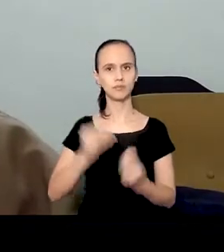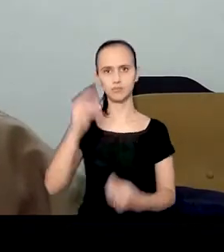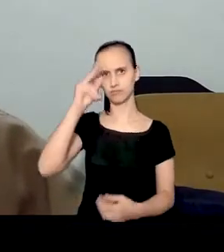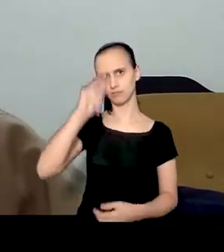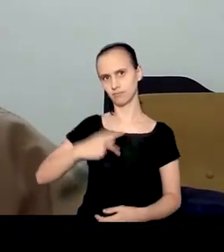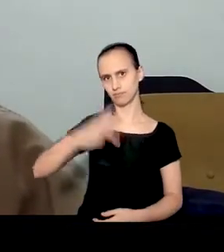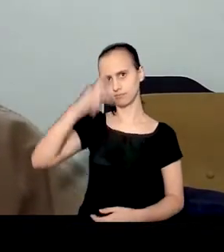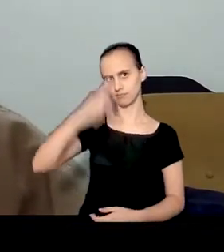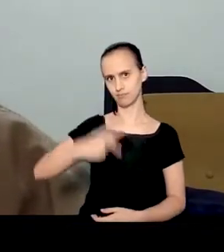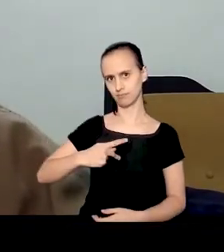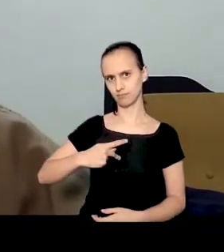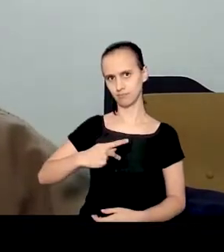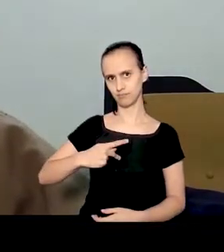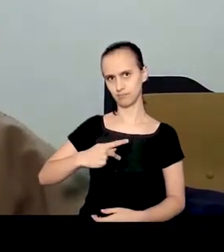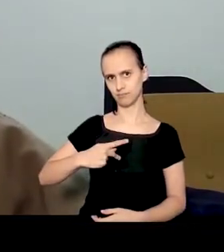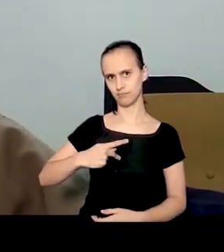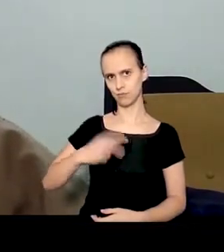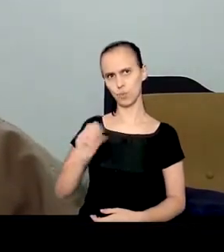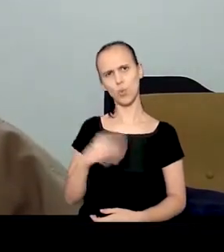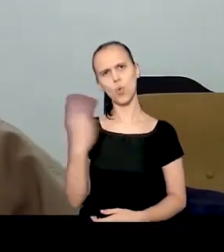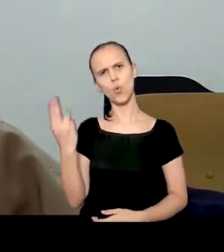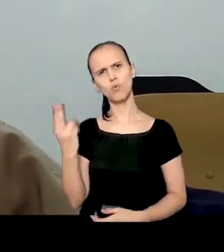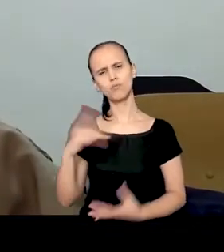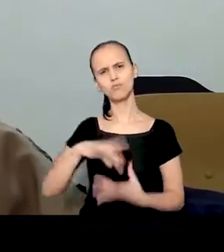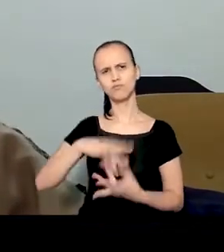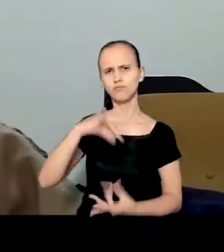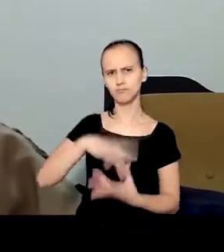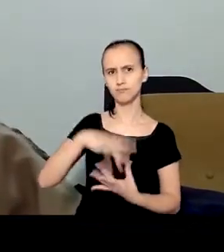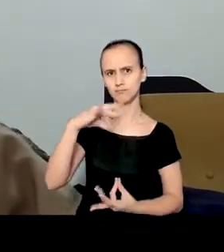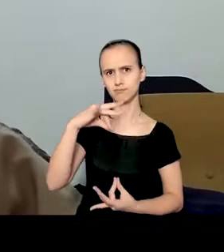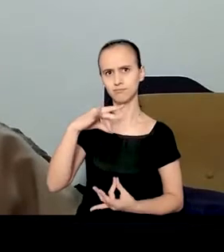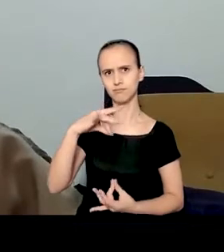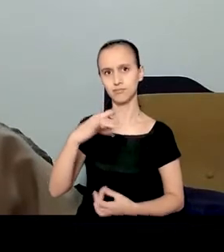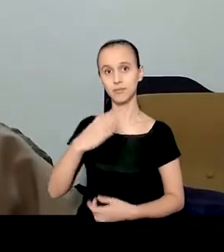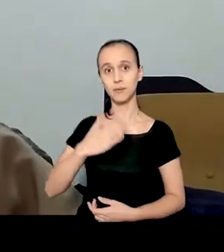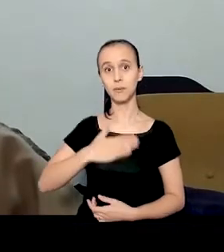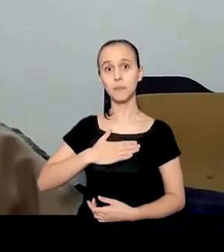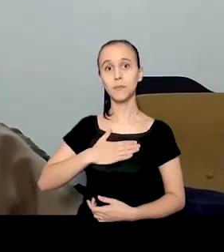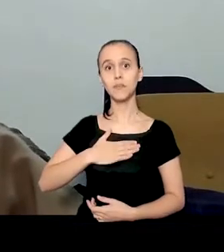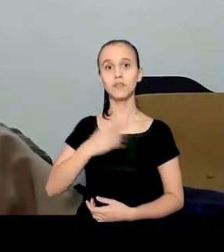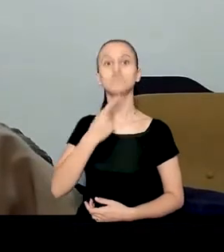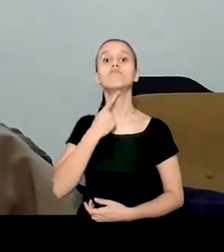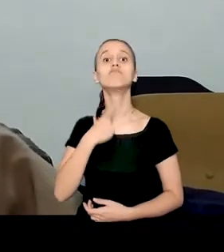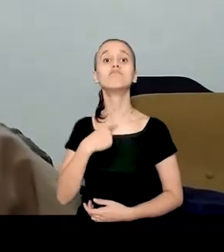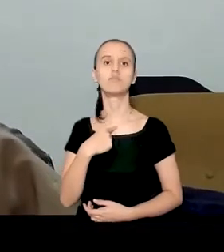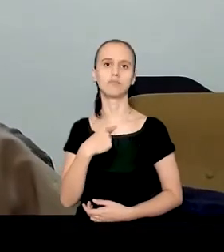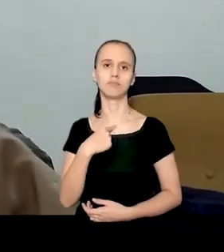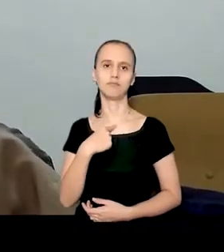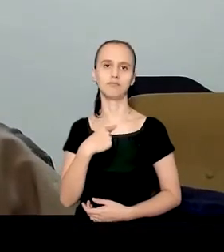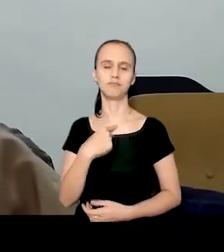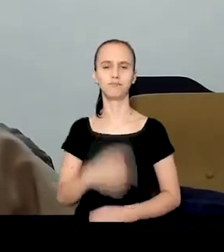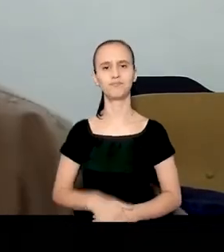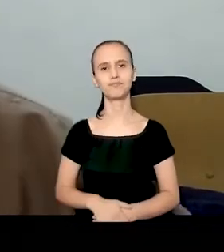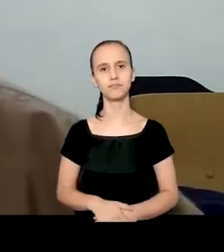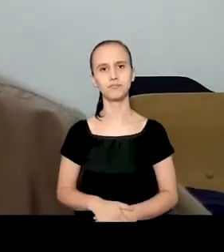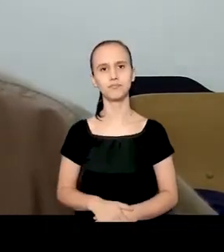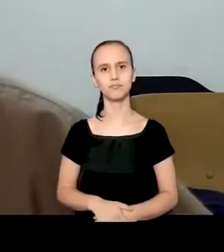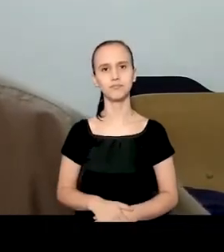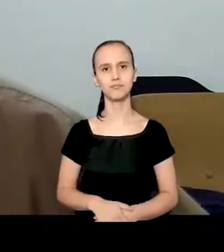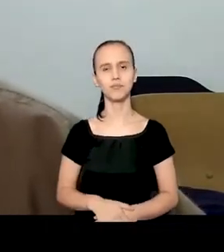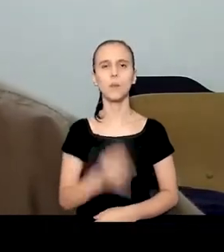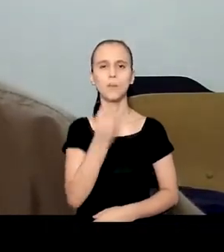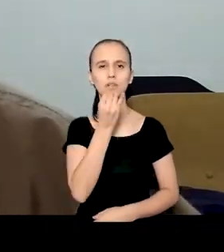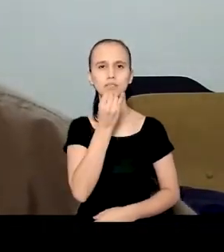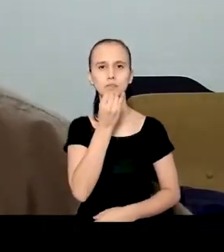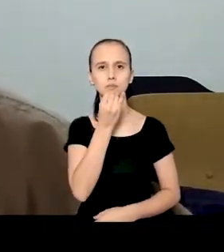modo extremamente privado ou abstrato. É a realização da vontade individual voltada sobre si mesmo. Eu estou